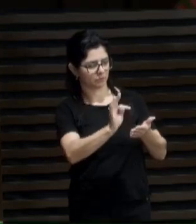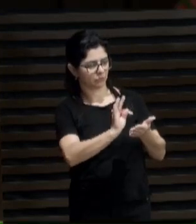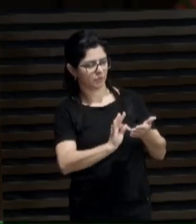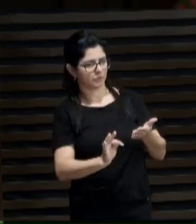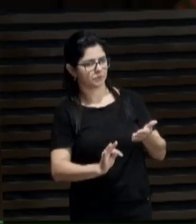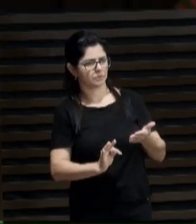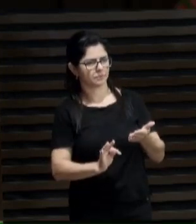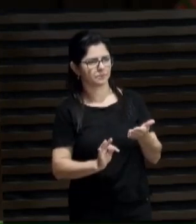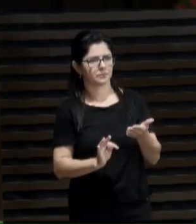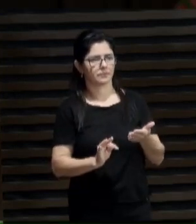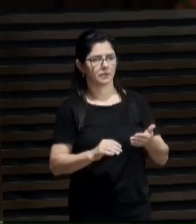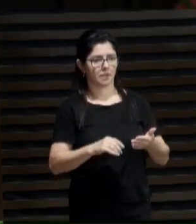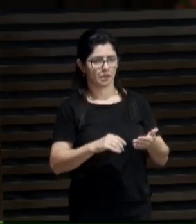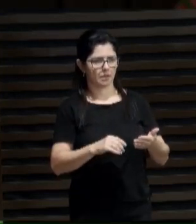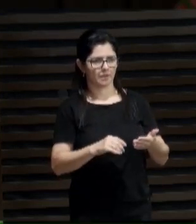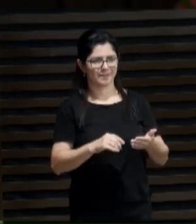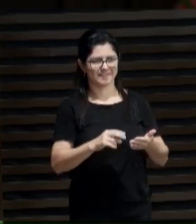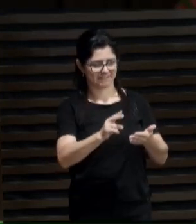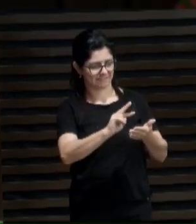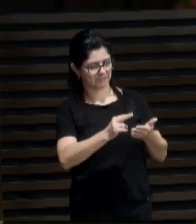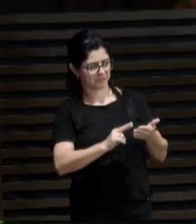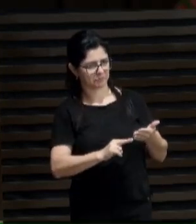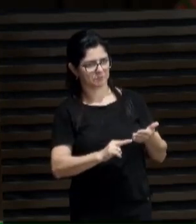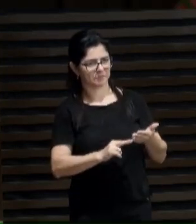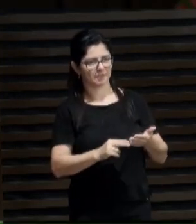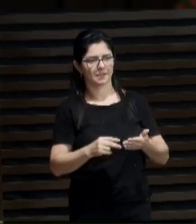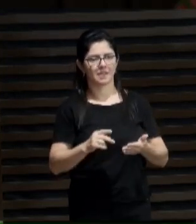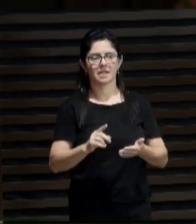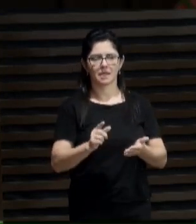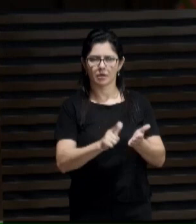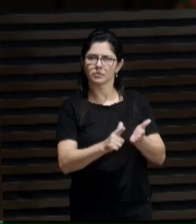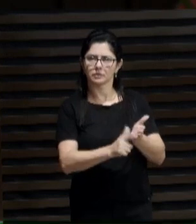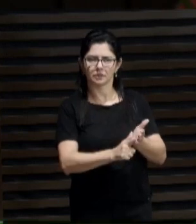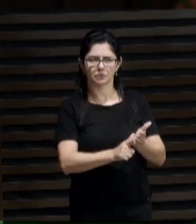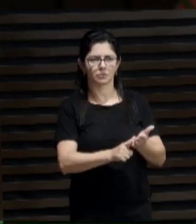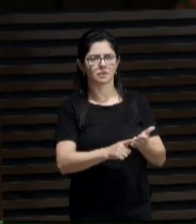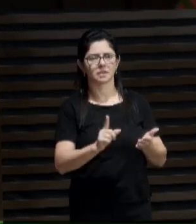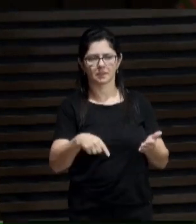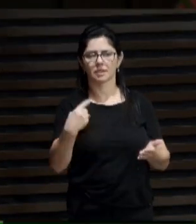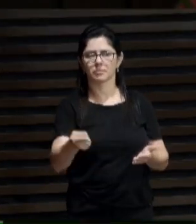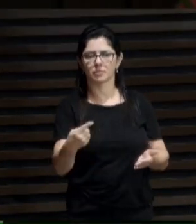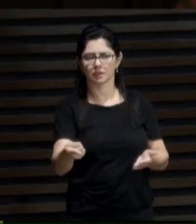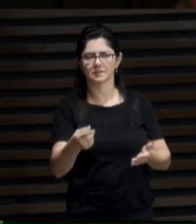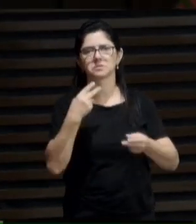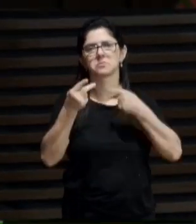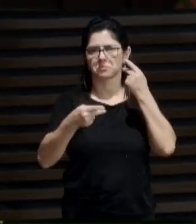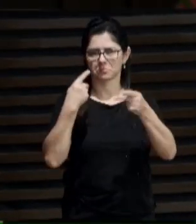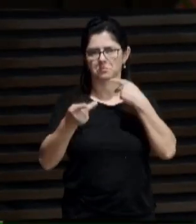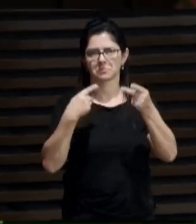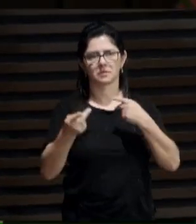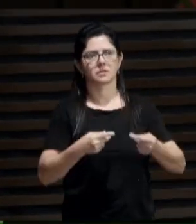leitura inteira do boletim, e depois faremos os comentários, os apontamentos. Então faremos uma leitura até o